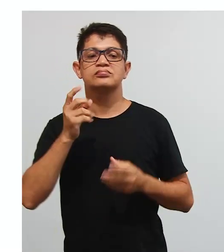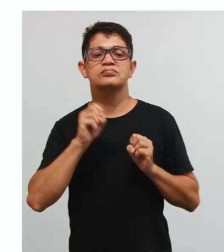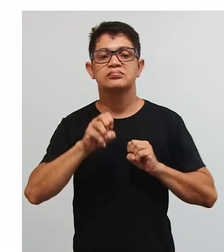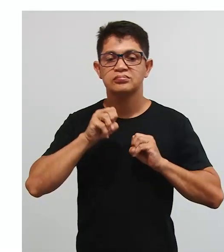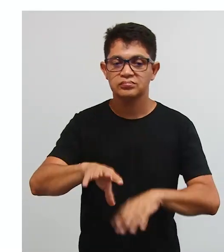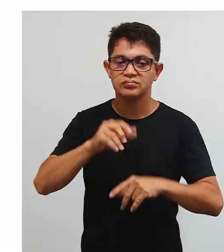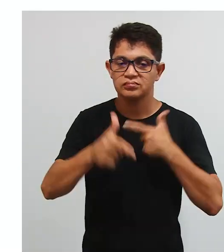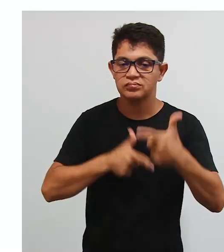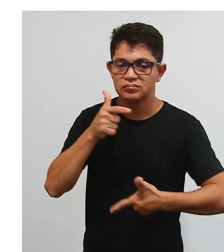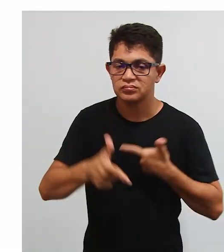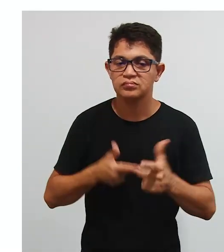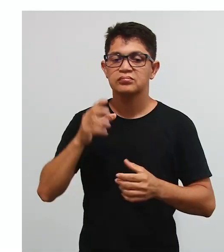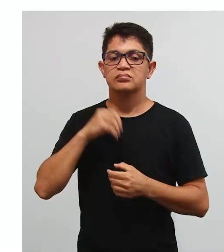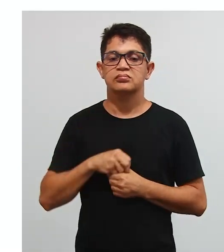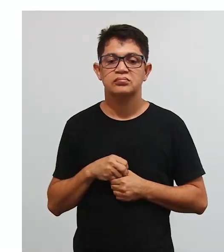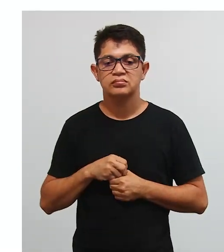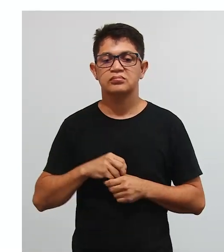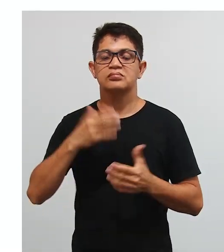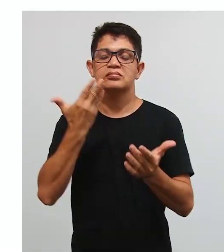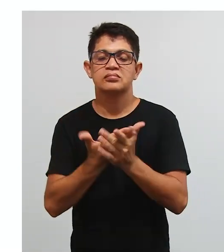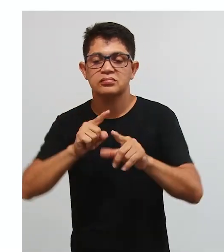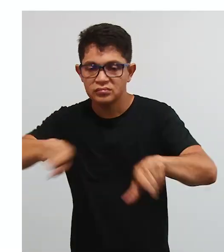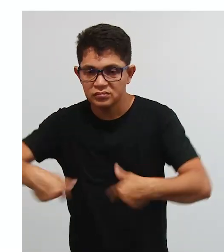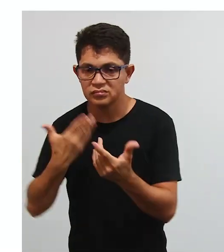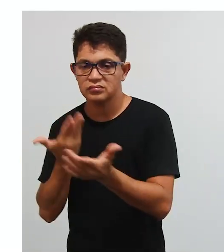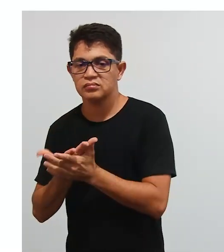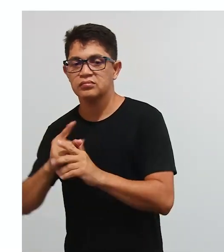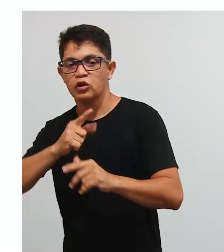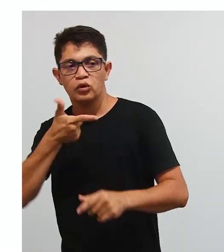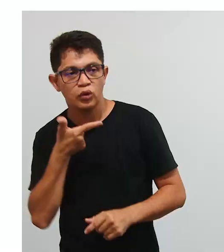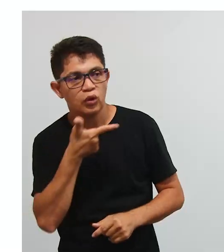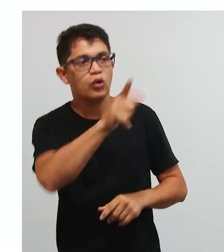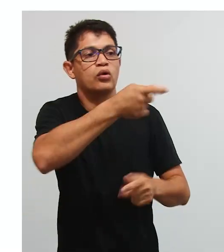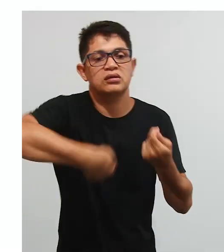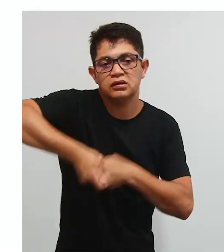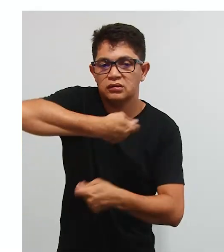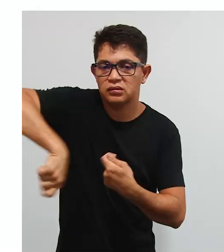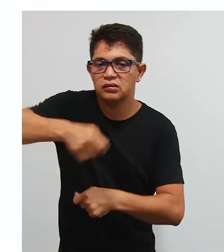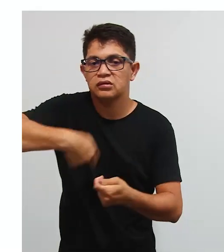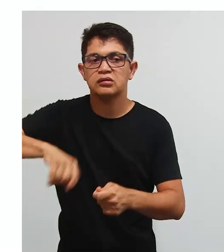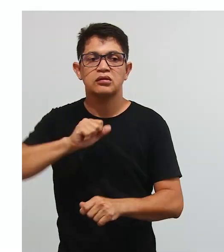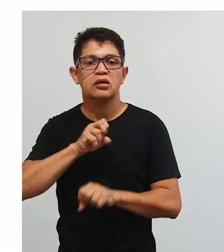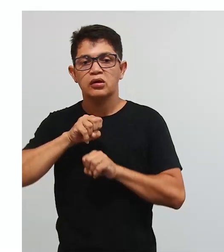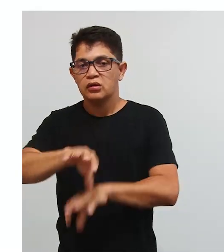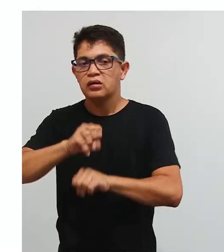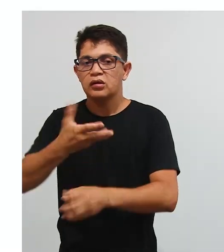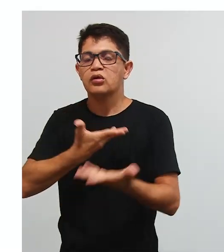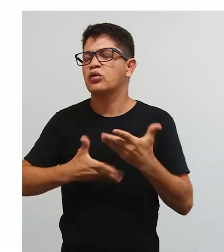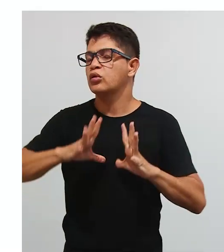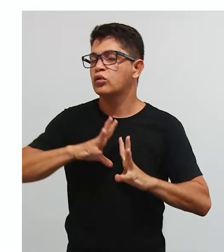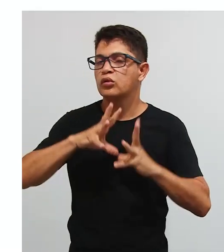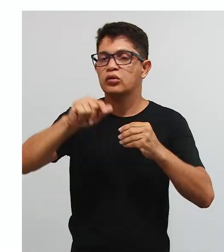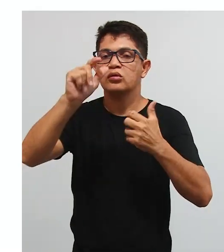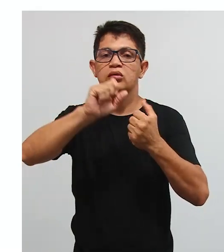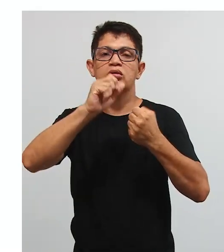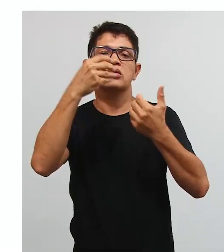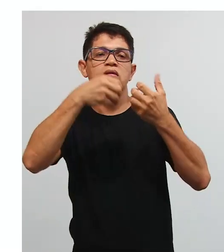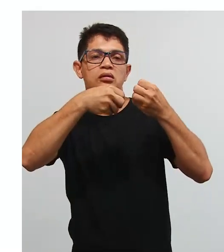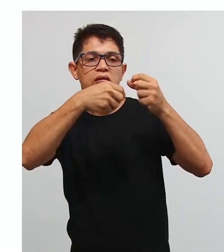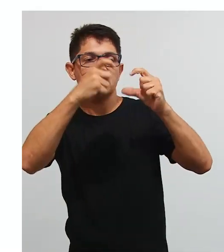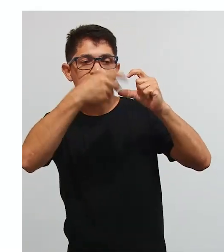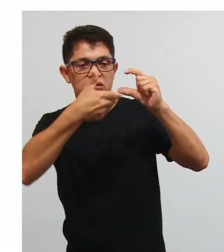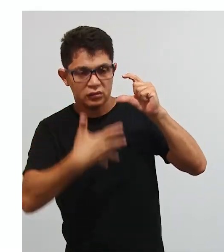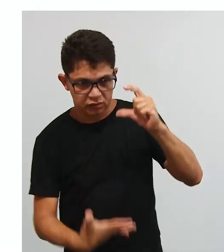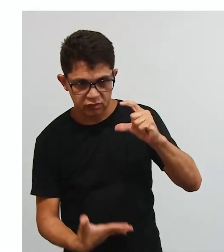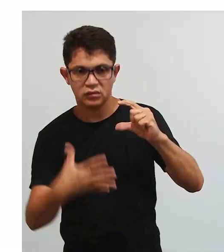ser docente, trabalhar na sala de aula, ou na administração, ou na gestão, precisa saber o